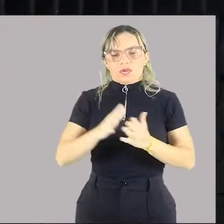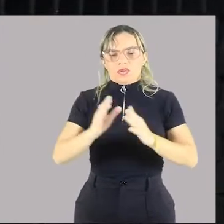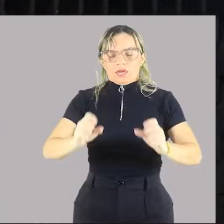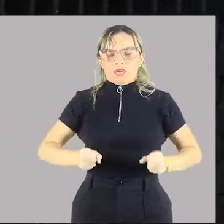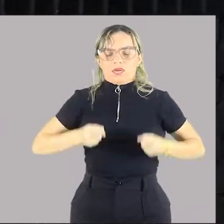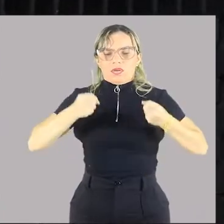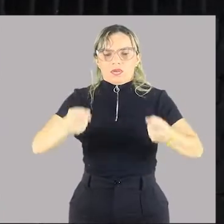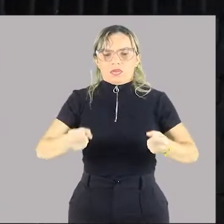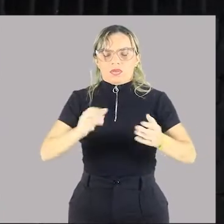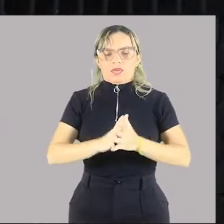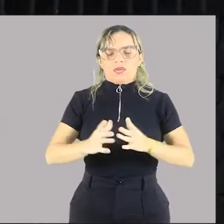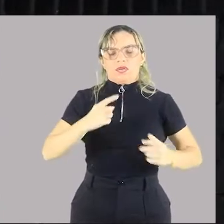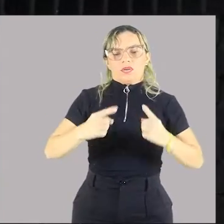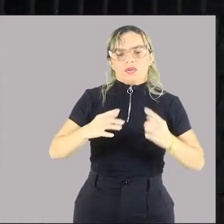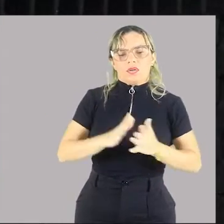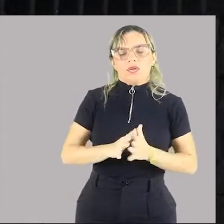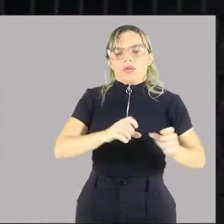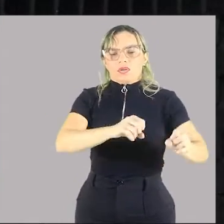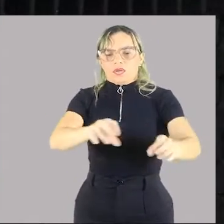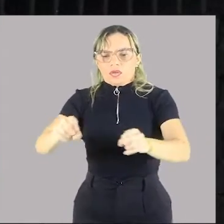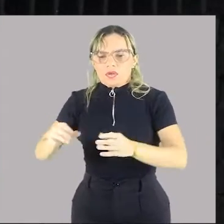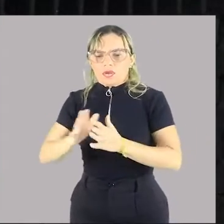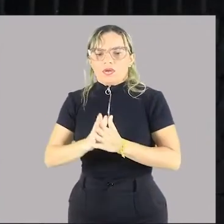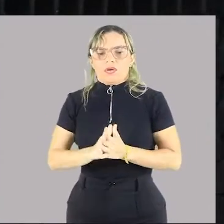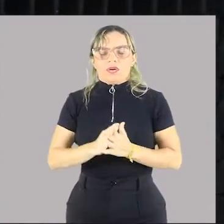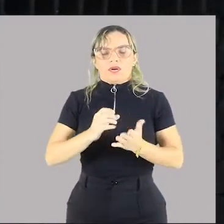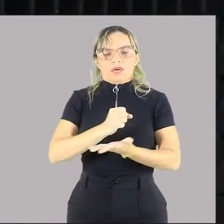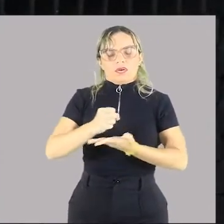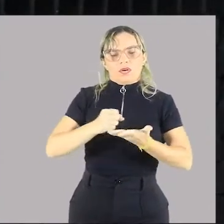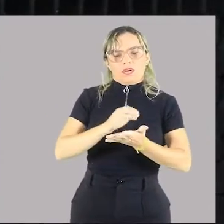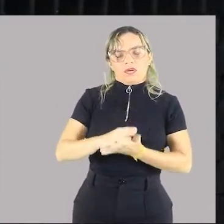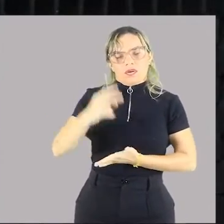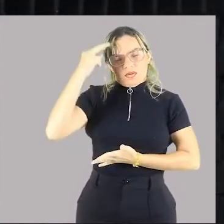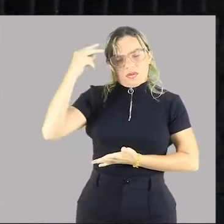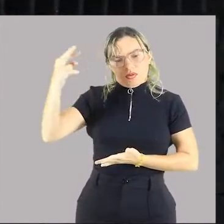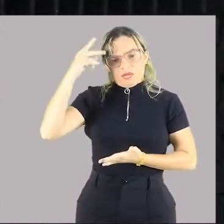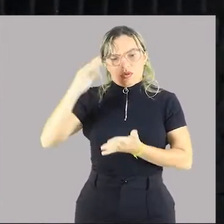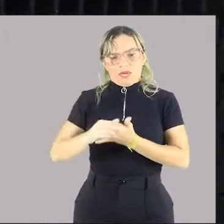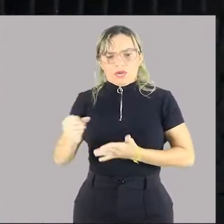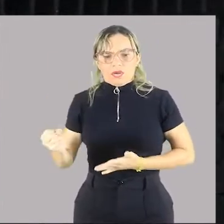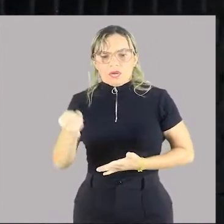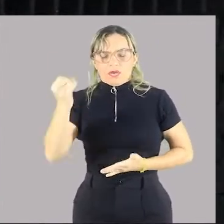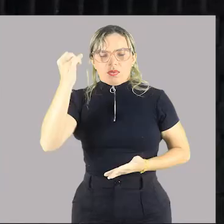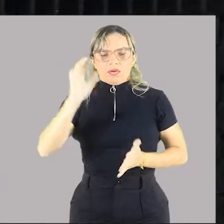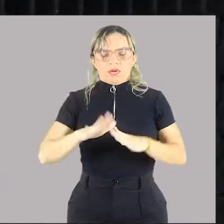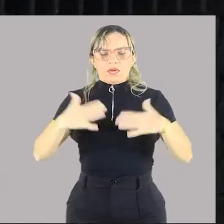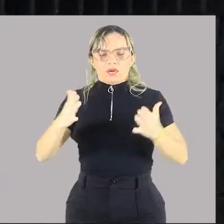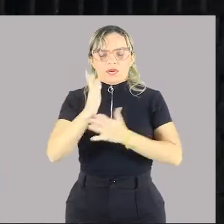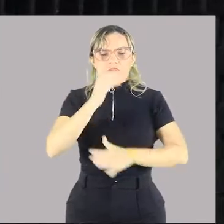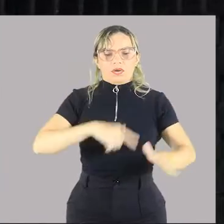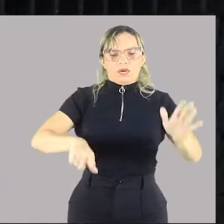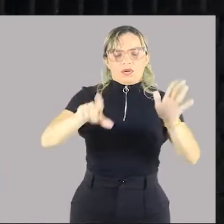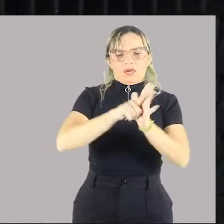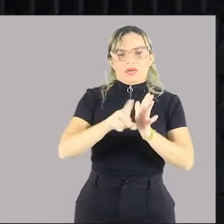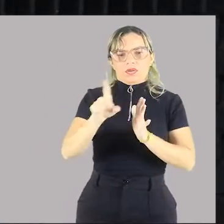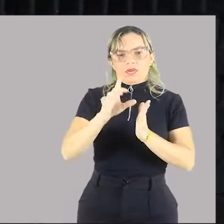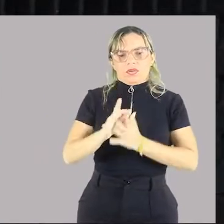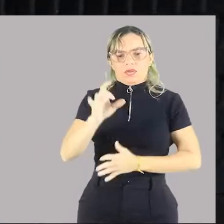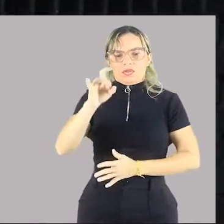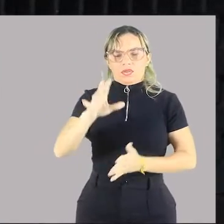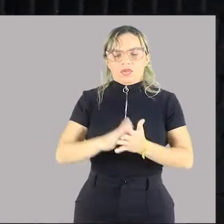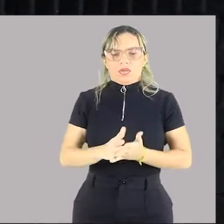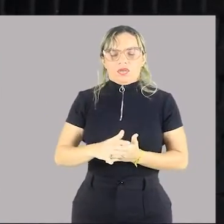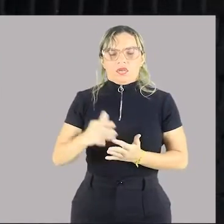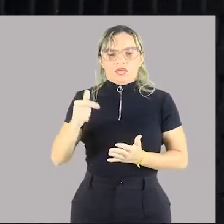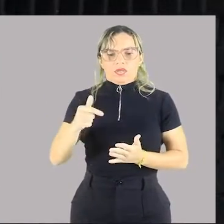possamos trabalhar basicamente essa história. Então é muito importante. E que a lei diz que não é só a disciplina de